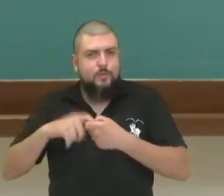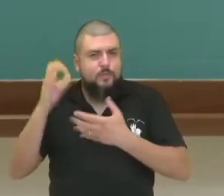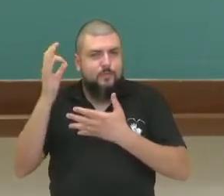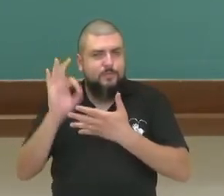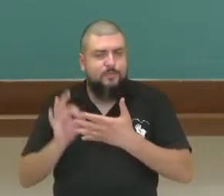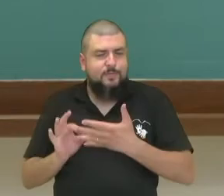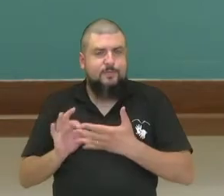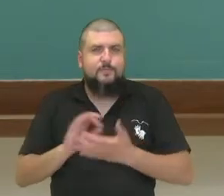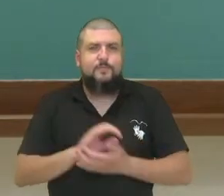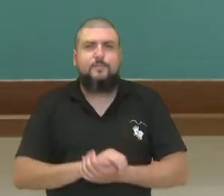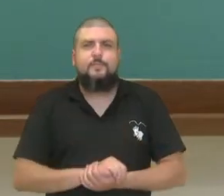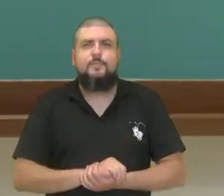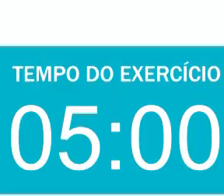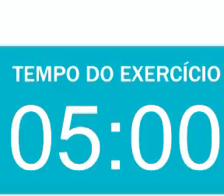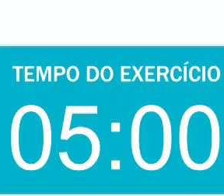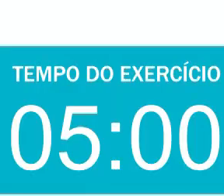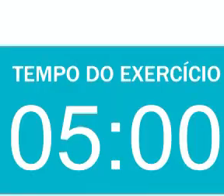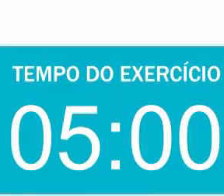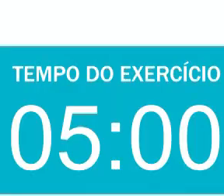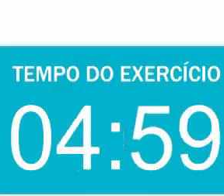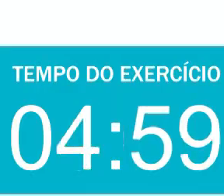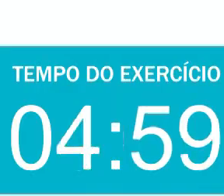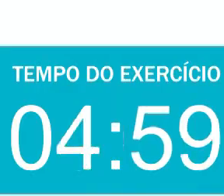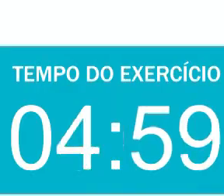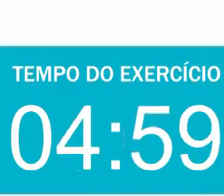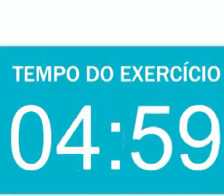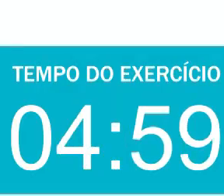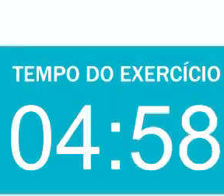retorno para a gente verificar isso aí